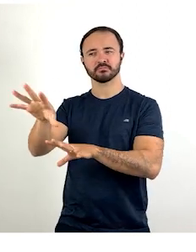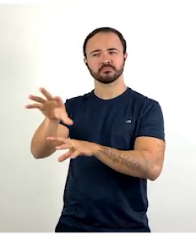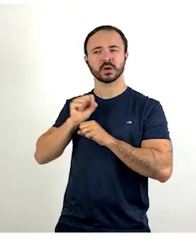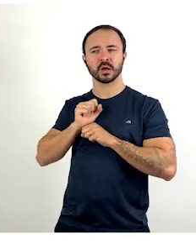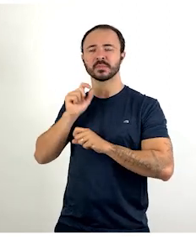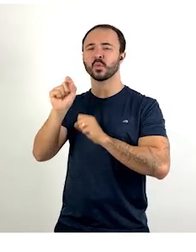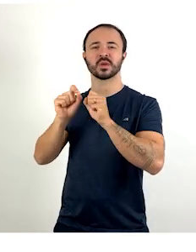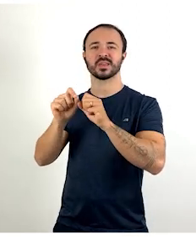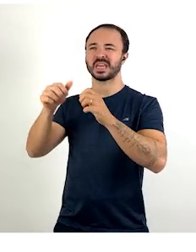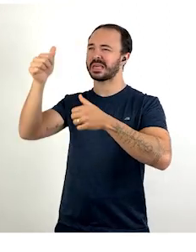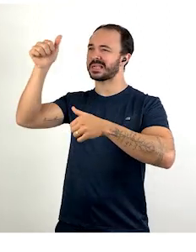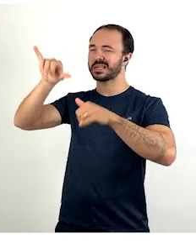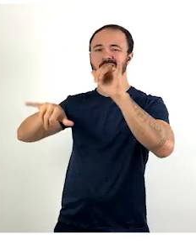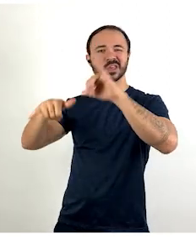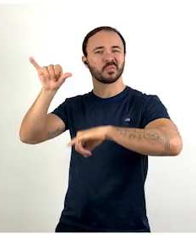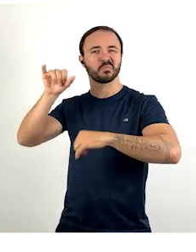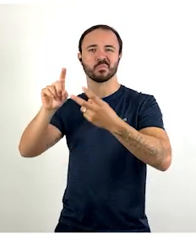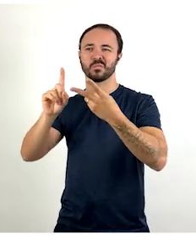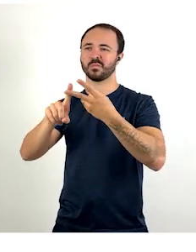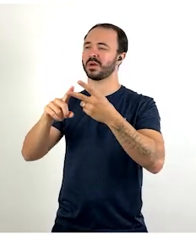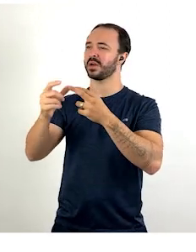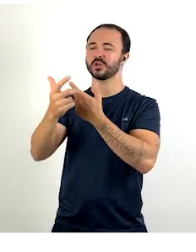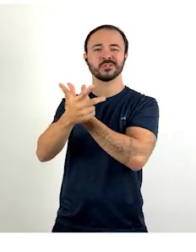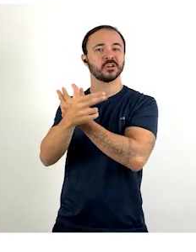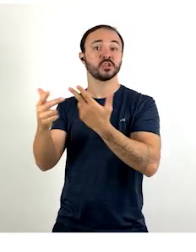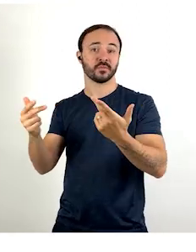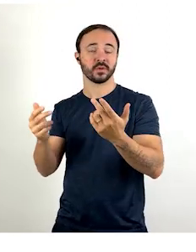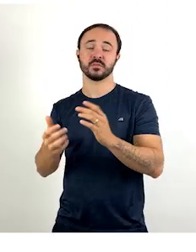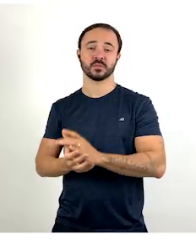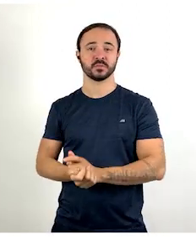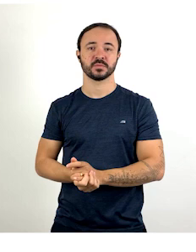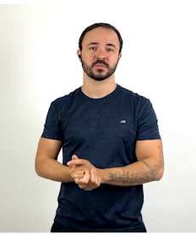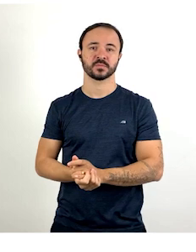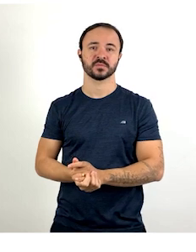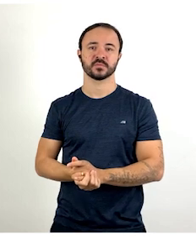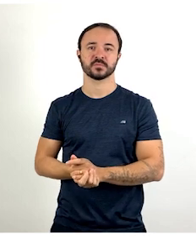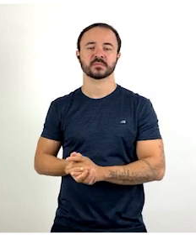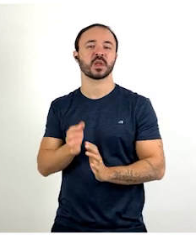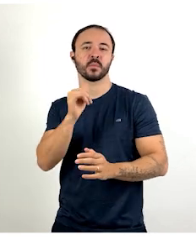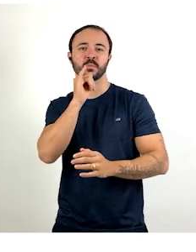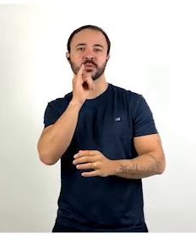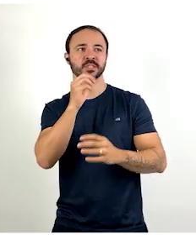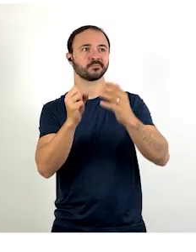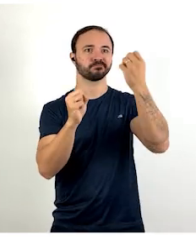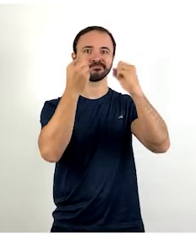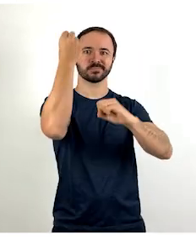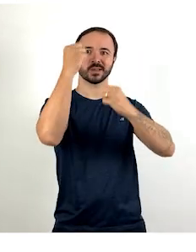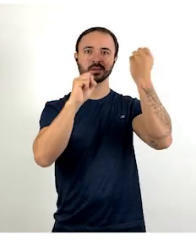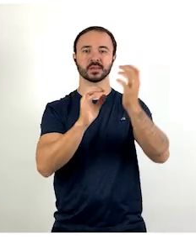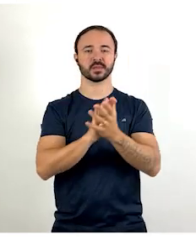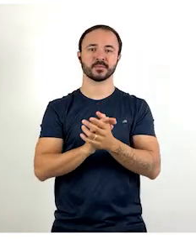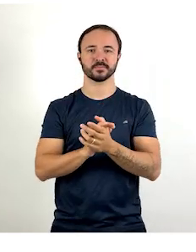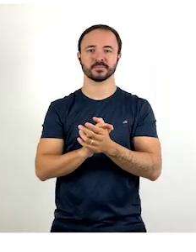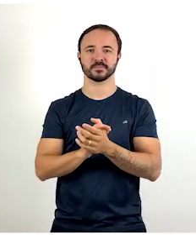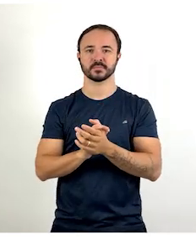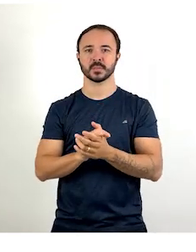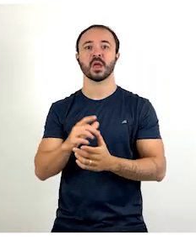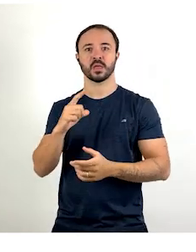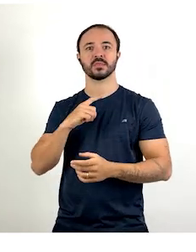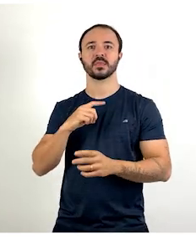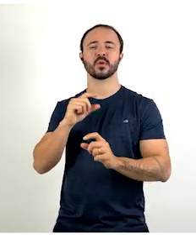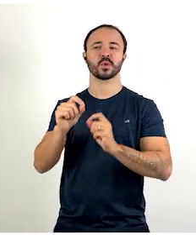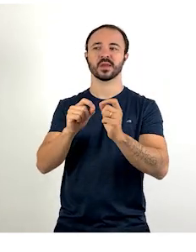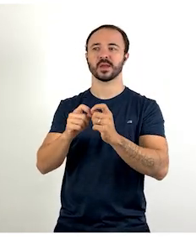elétrica. Onde nós observamos os geradores e usinas, por exemplo, de energia. Exemplo, a hidrelétrica transforma a energia cinética